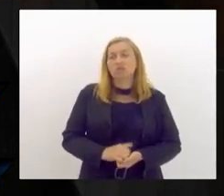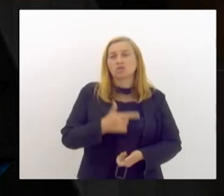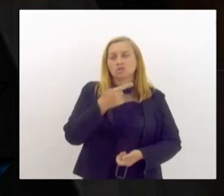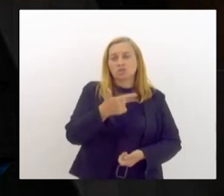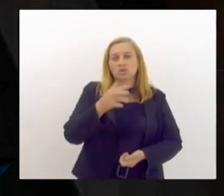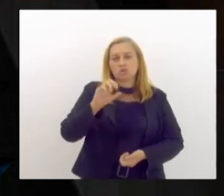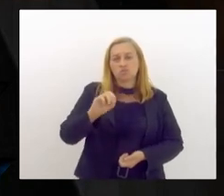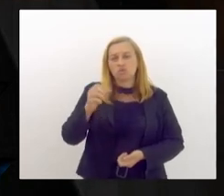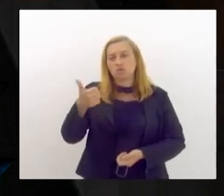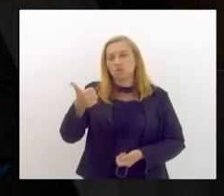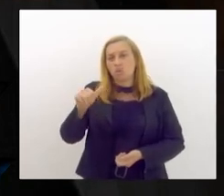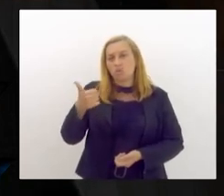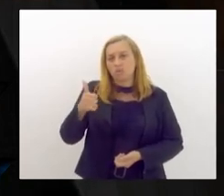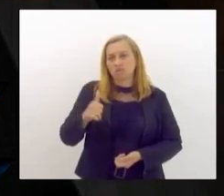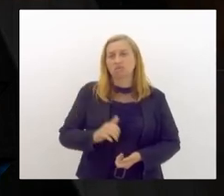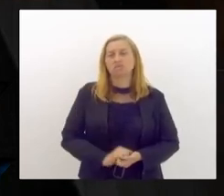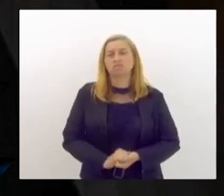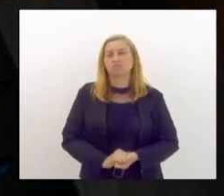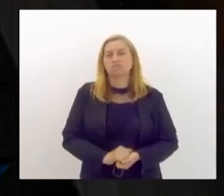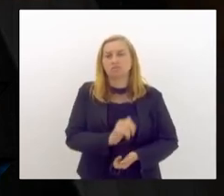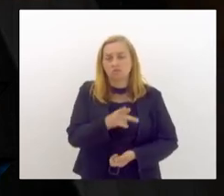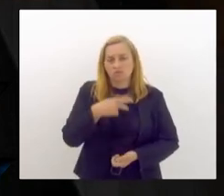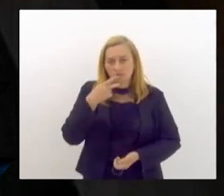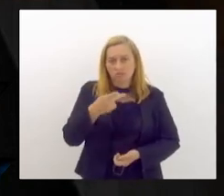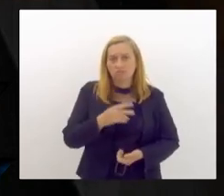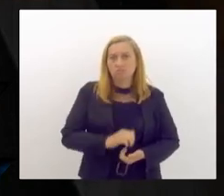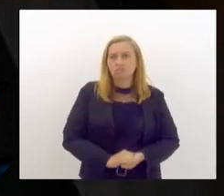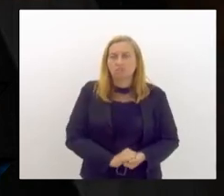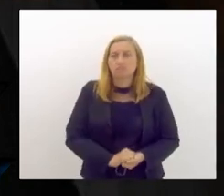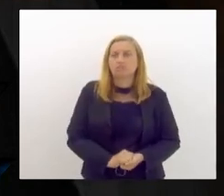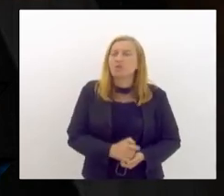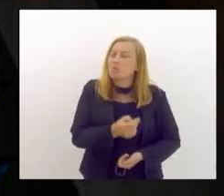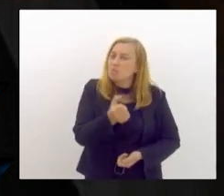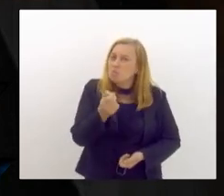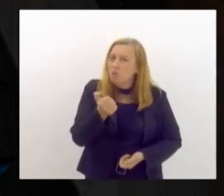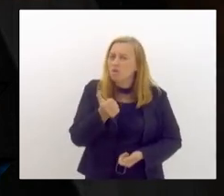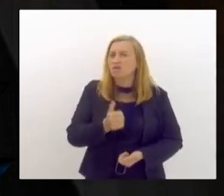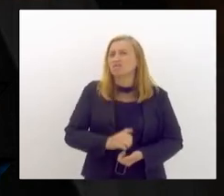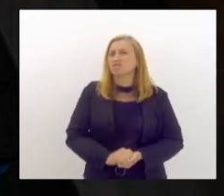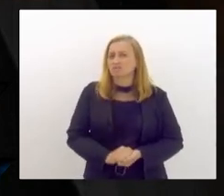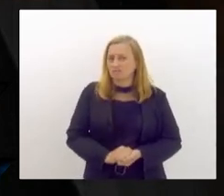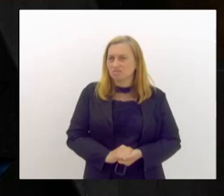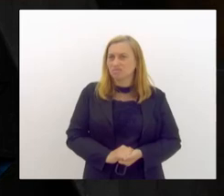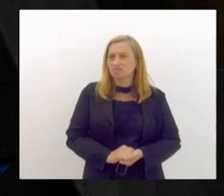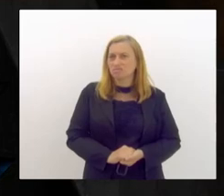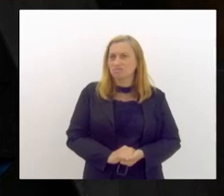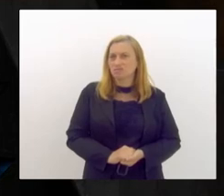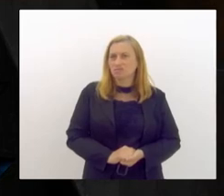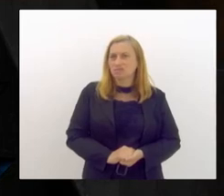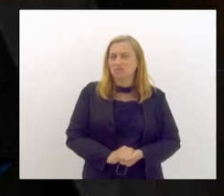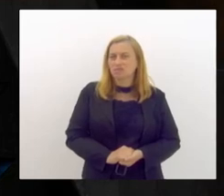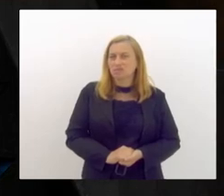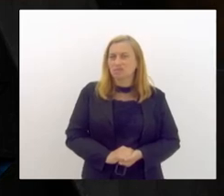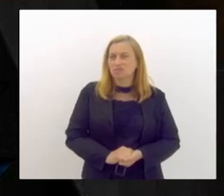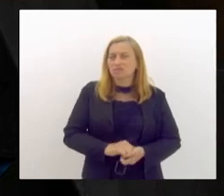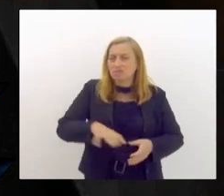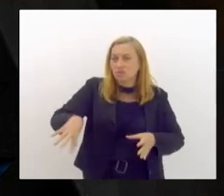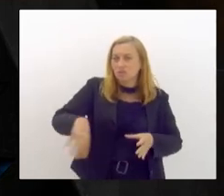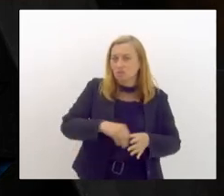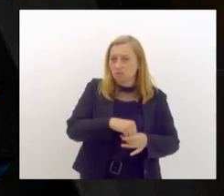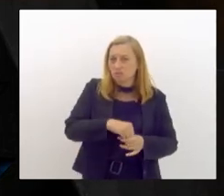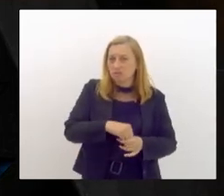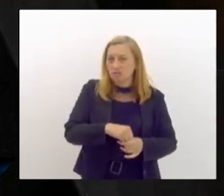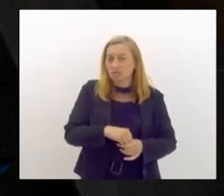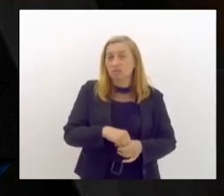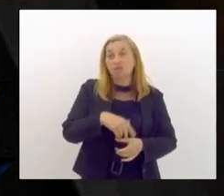2011. Eu ouso dizer que poucas delas foram implementadas.